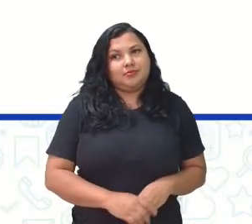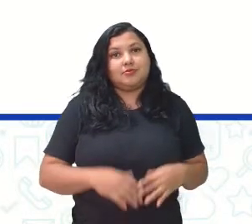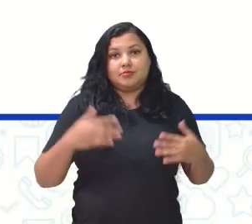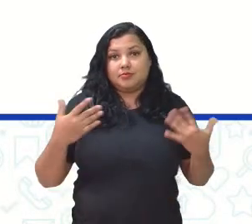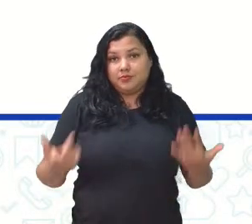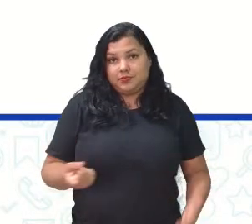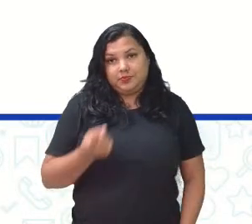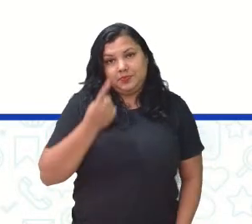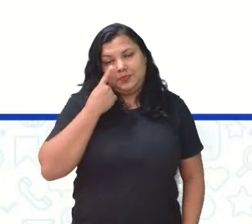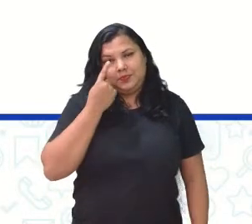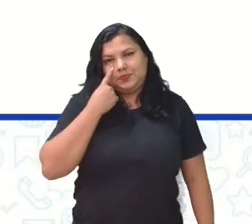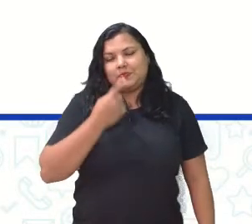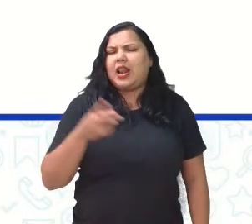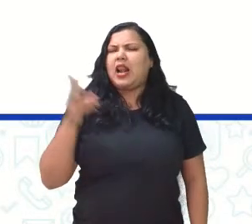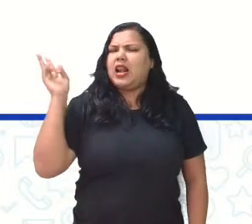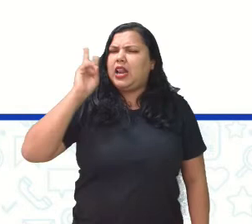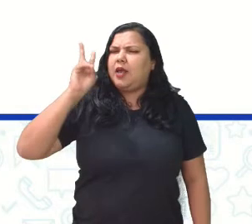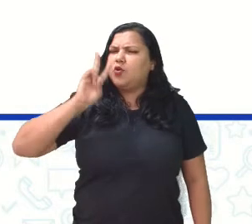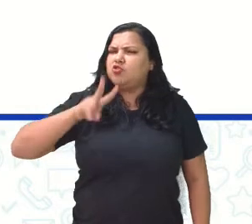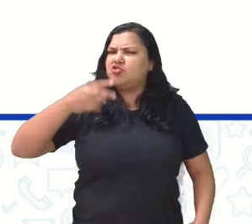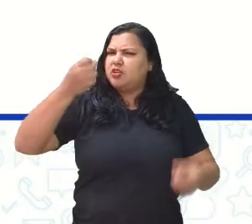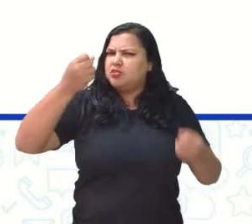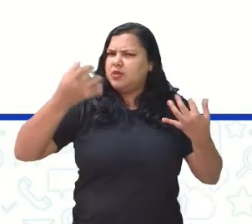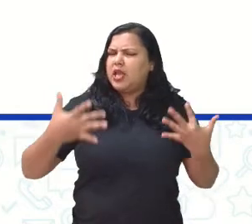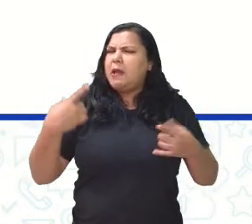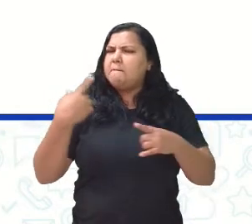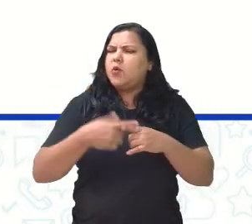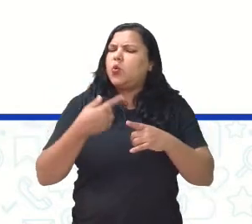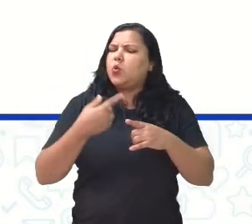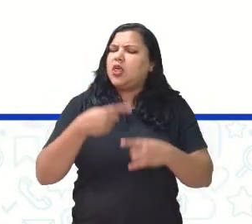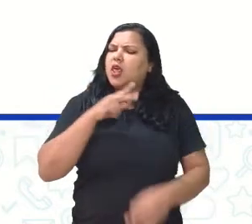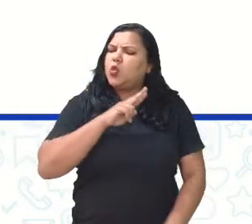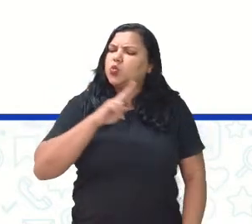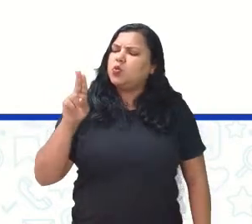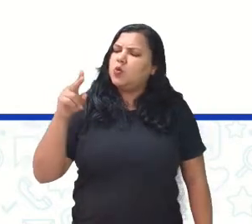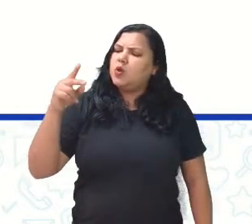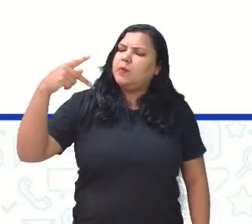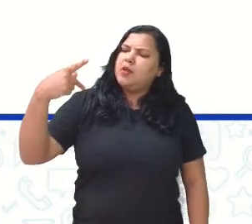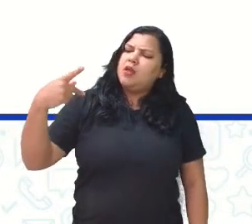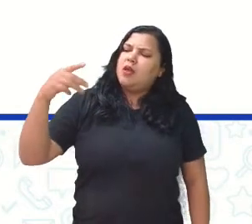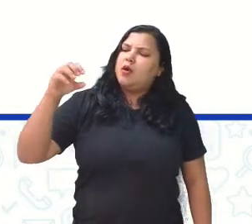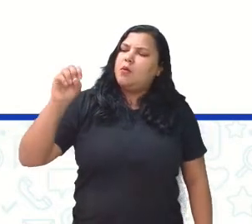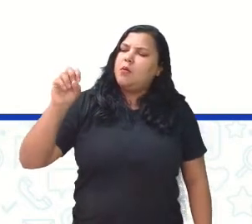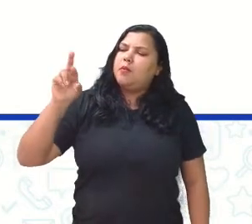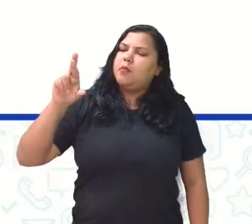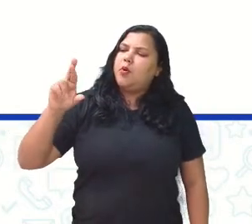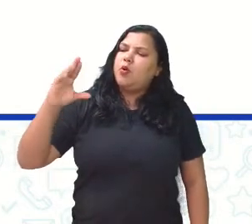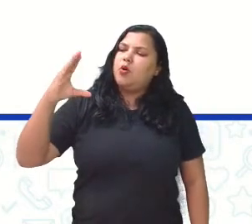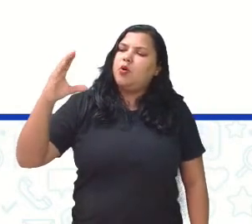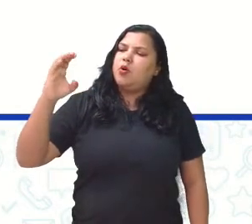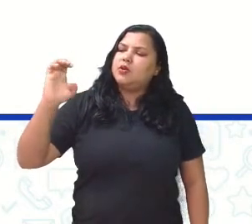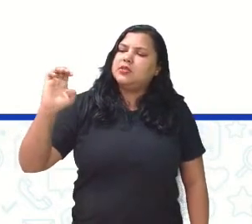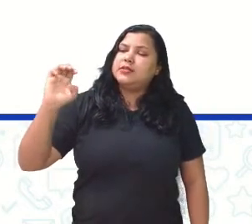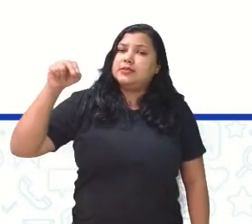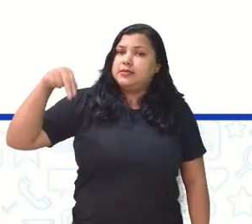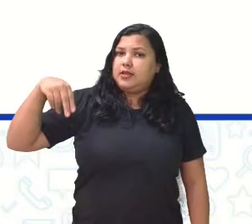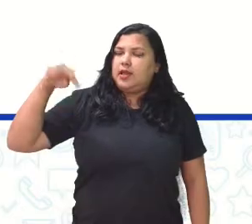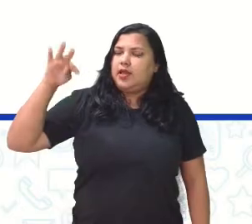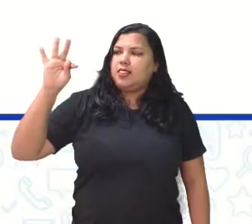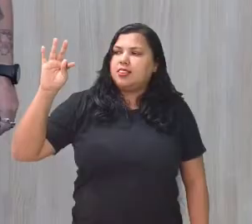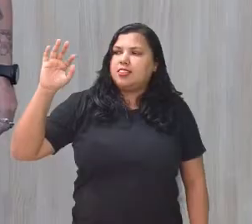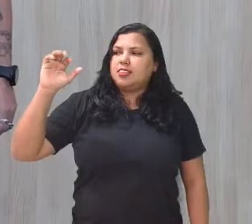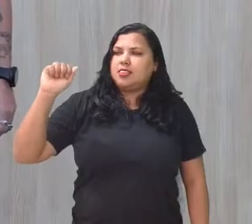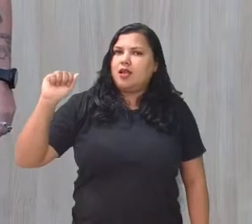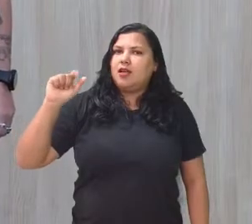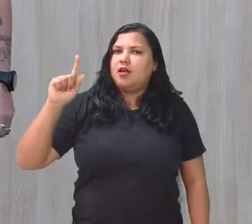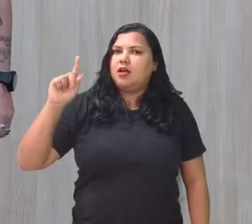Veja, lembra que eu falei há pouco por que a gente chama esse nome de porcentagem? Se você pegar o nome porcentagem, percebe